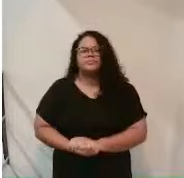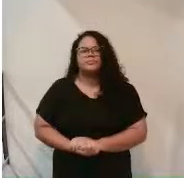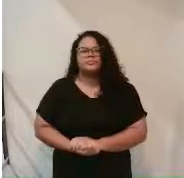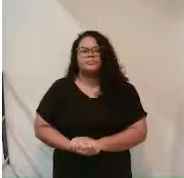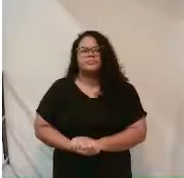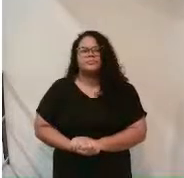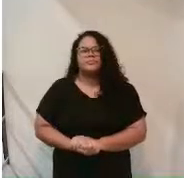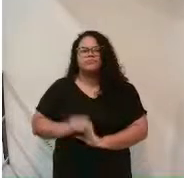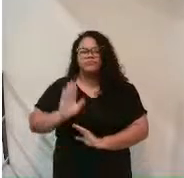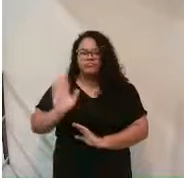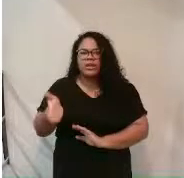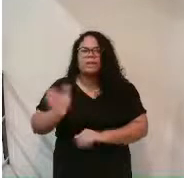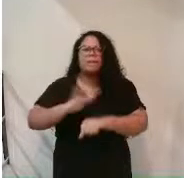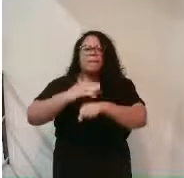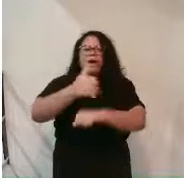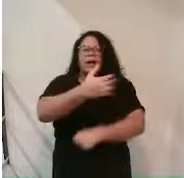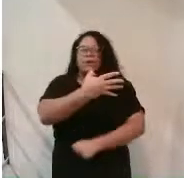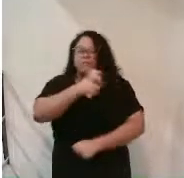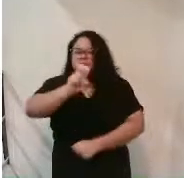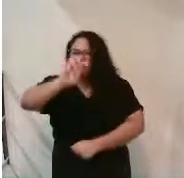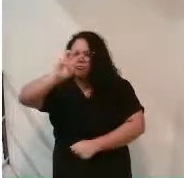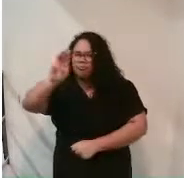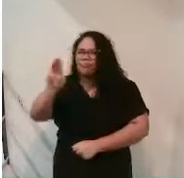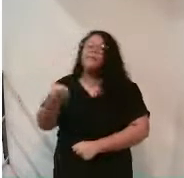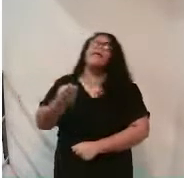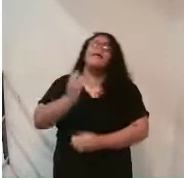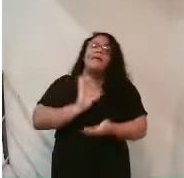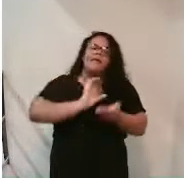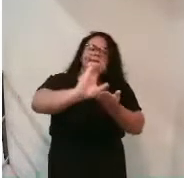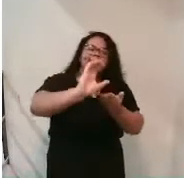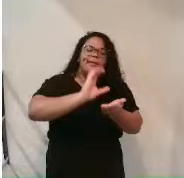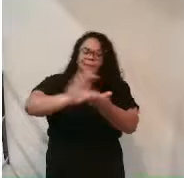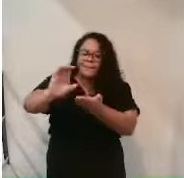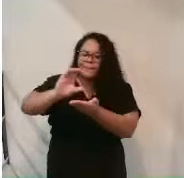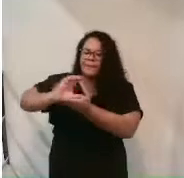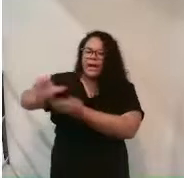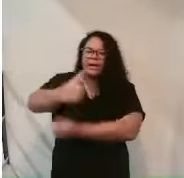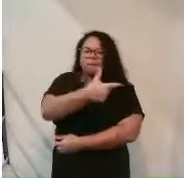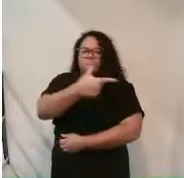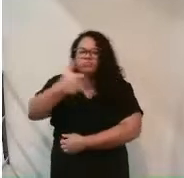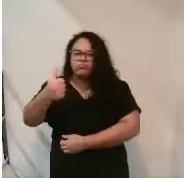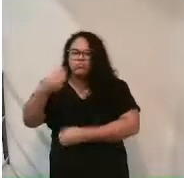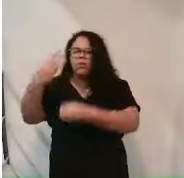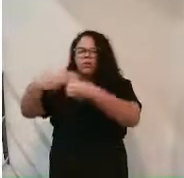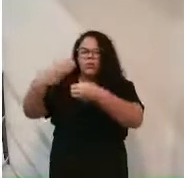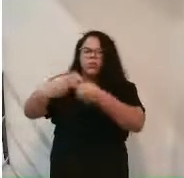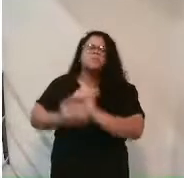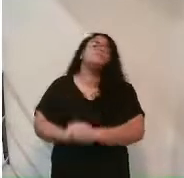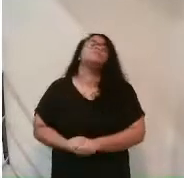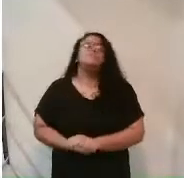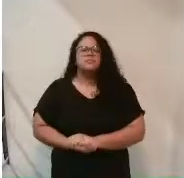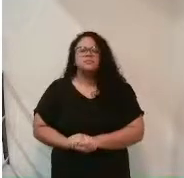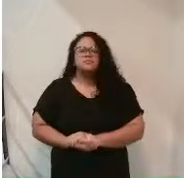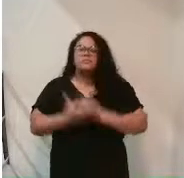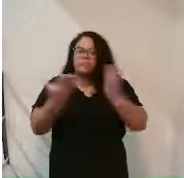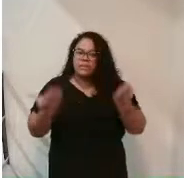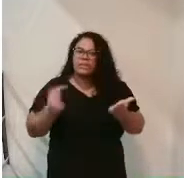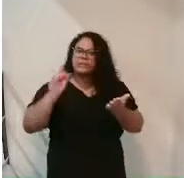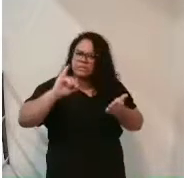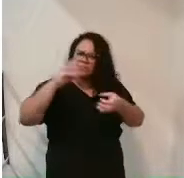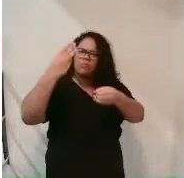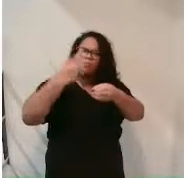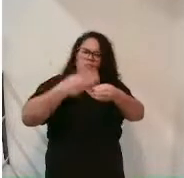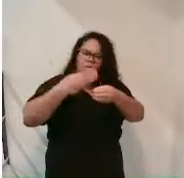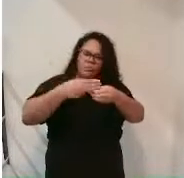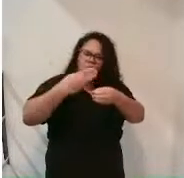45 milhões de reais para 121 municípios. Então, o município que destina de forma adequada